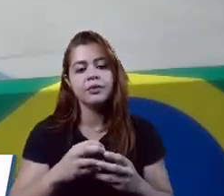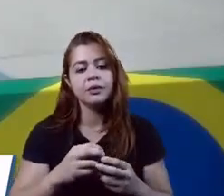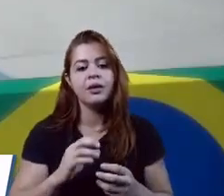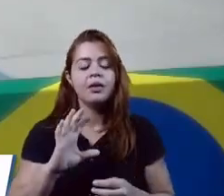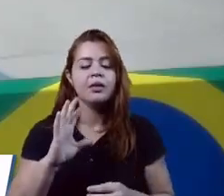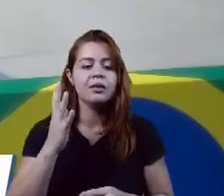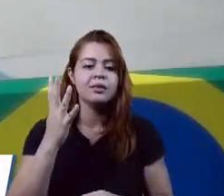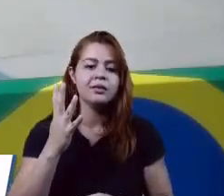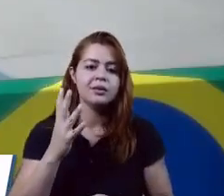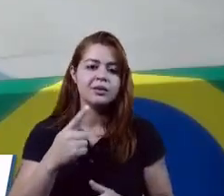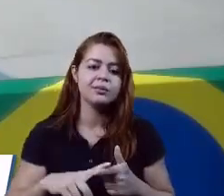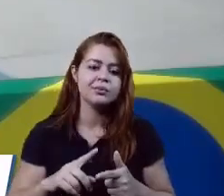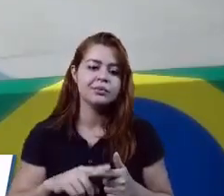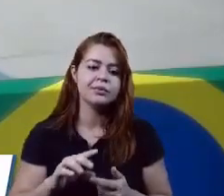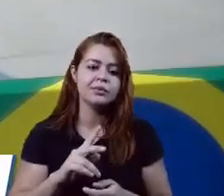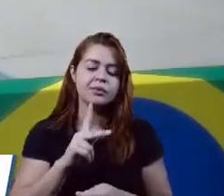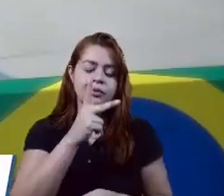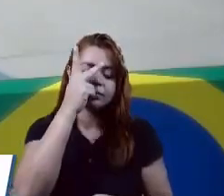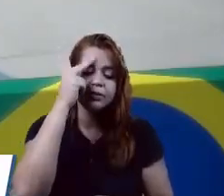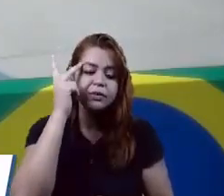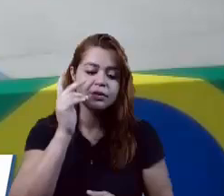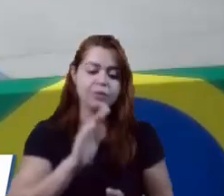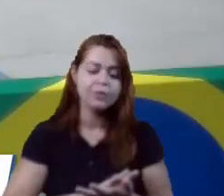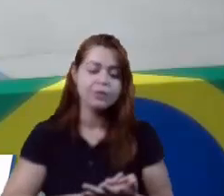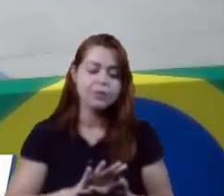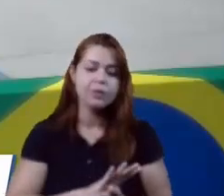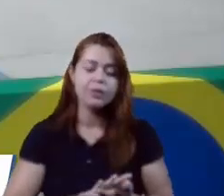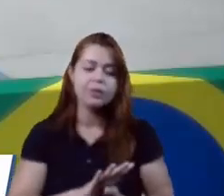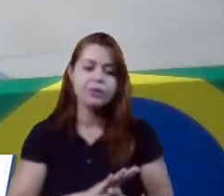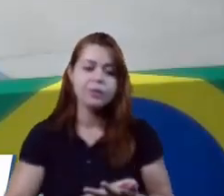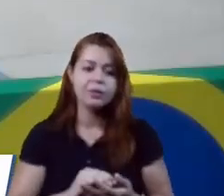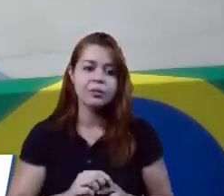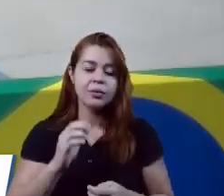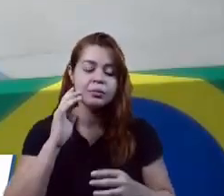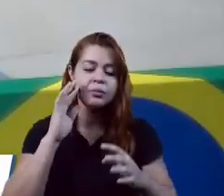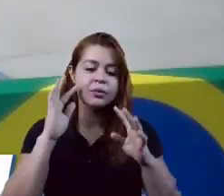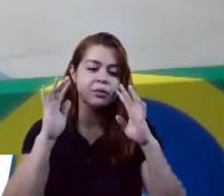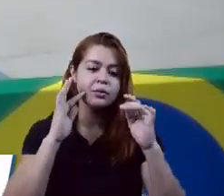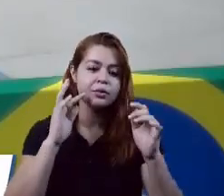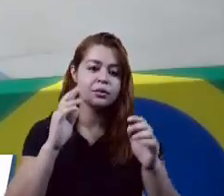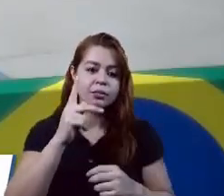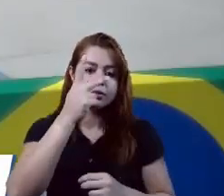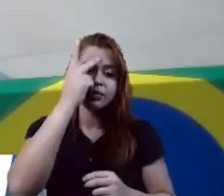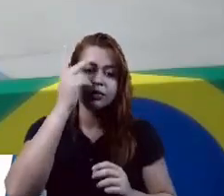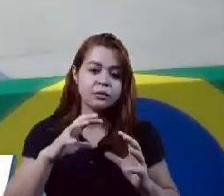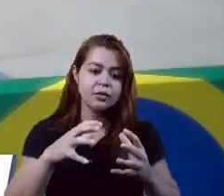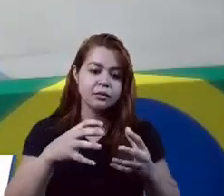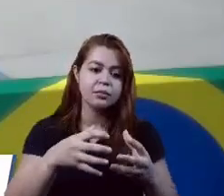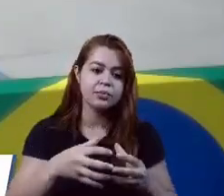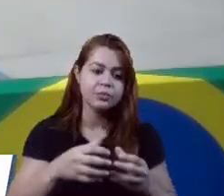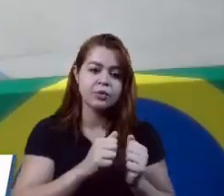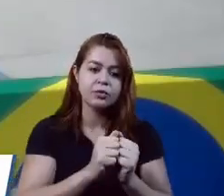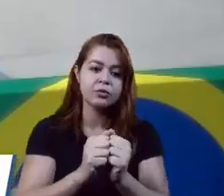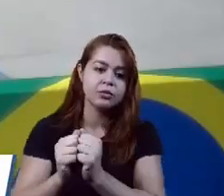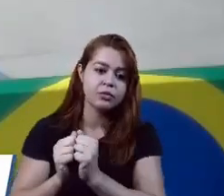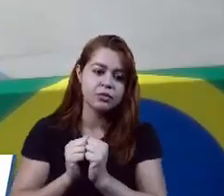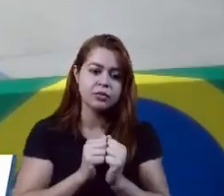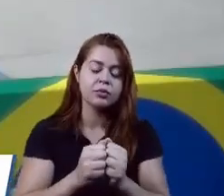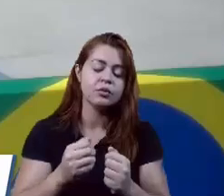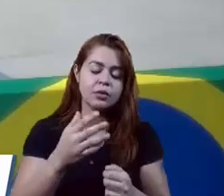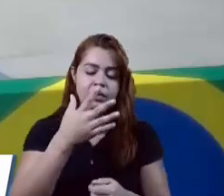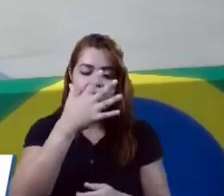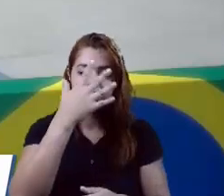Imagina se todos se juntarem nesse momento, esquecer a questão ideológica e partir para cima do que está